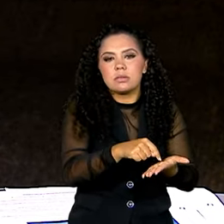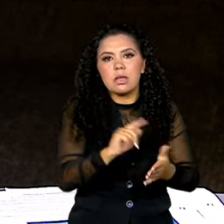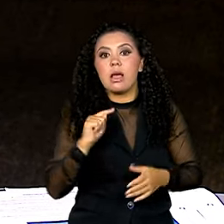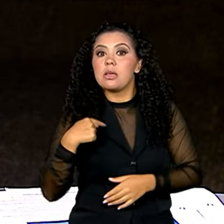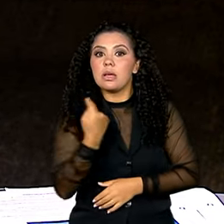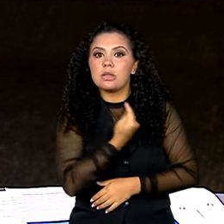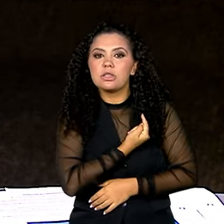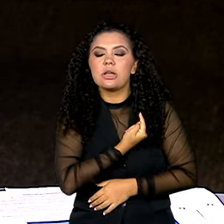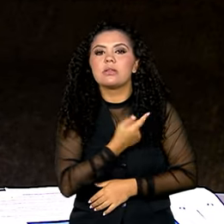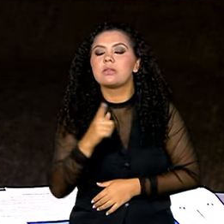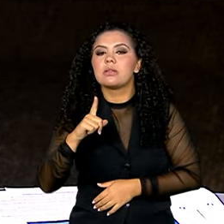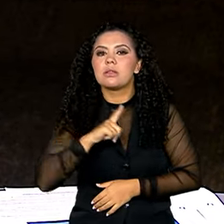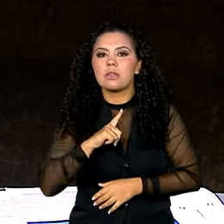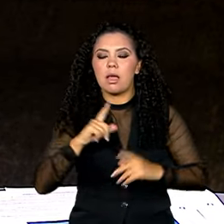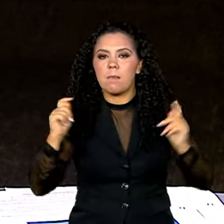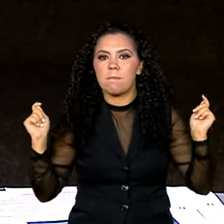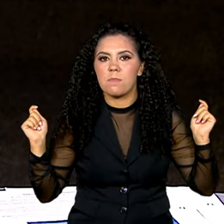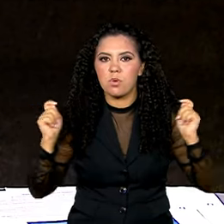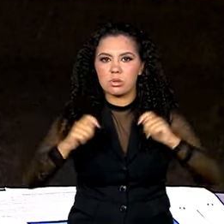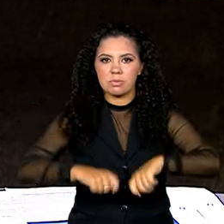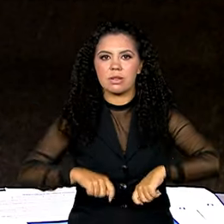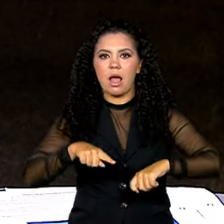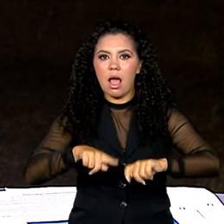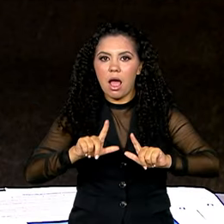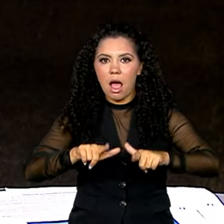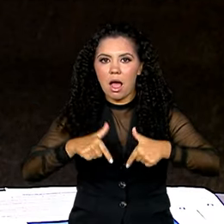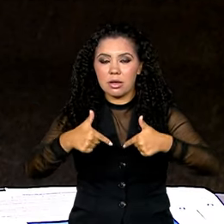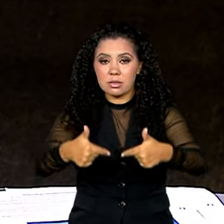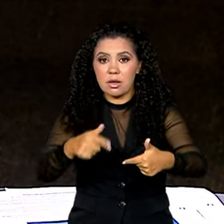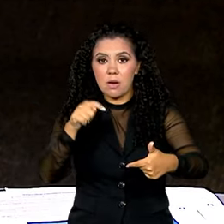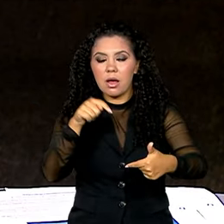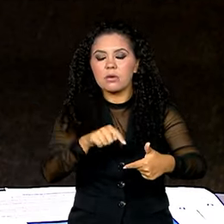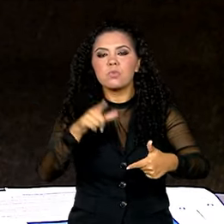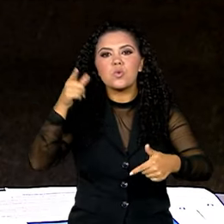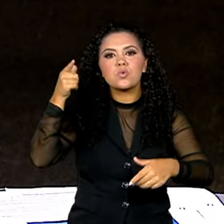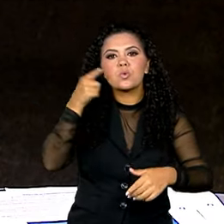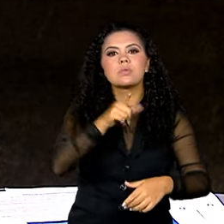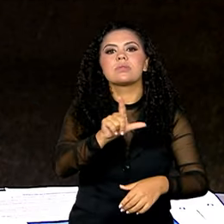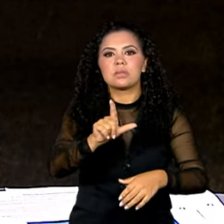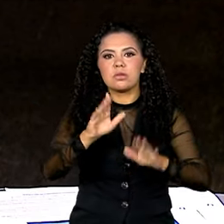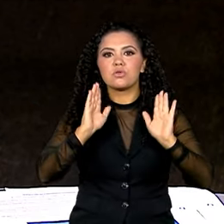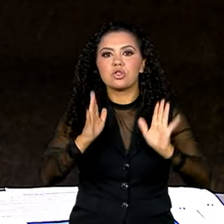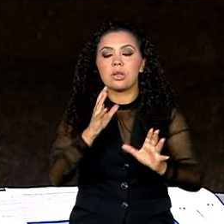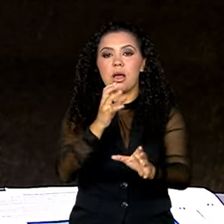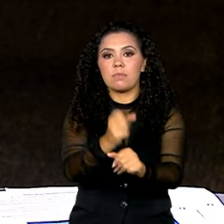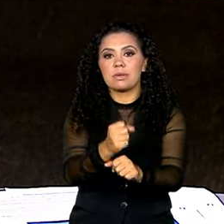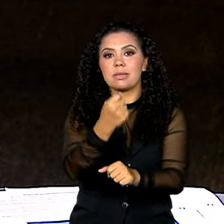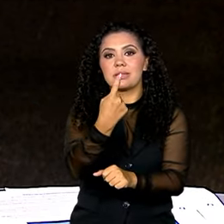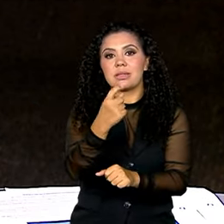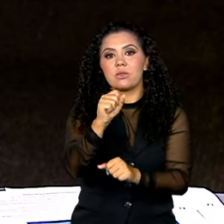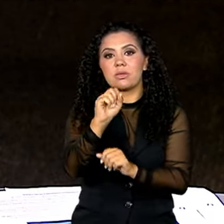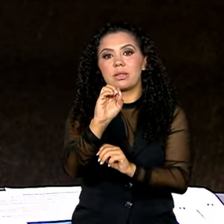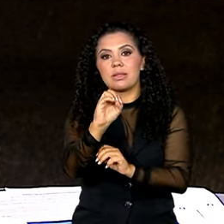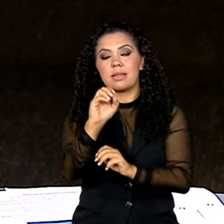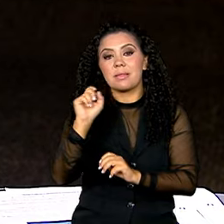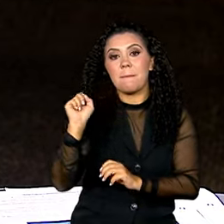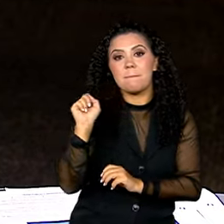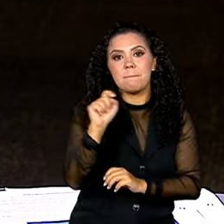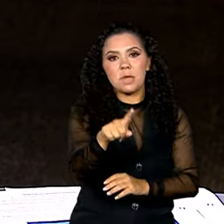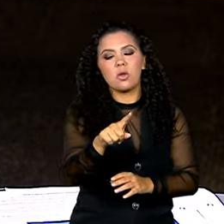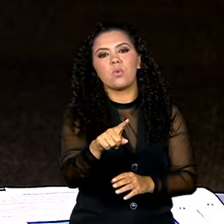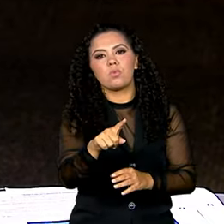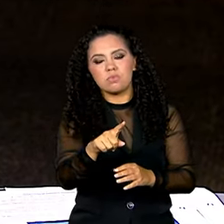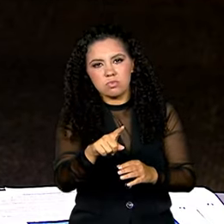possibilidade, num primeiro momento, nessa força-tarefa, de vencer 180 mil desses registros,